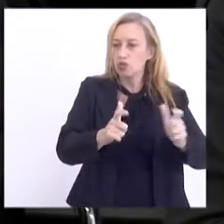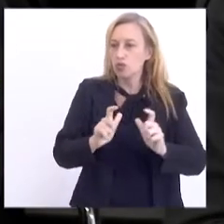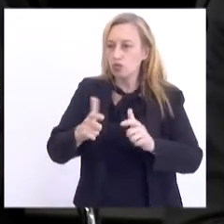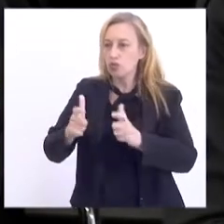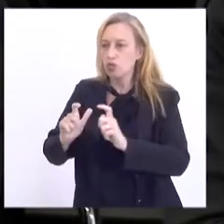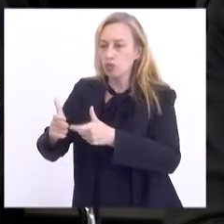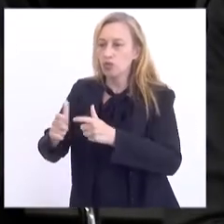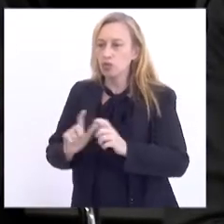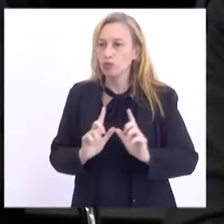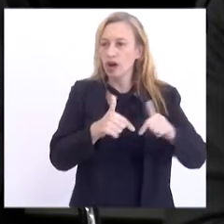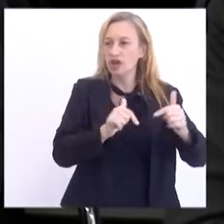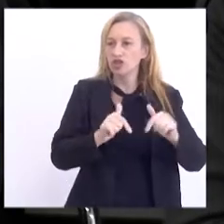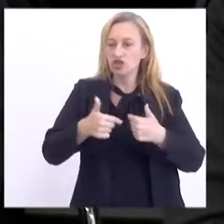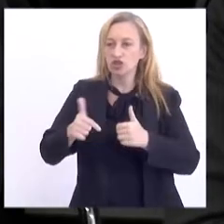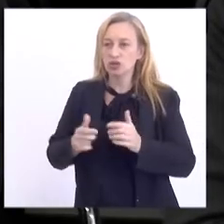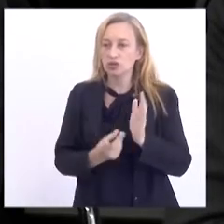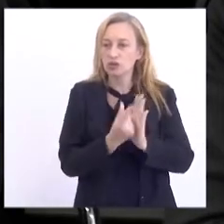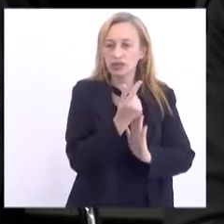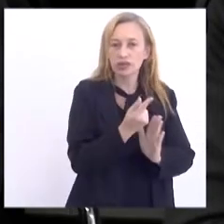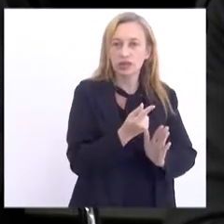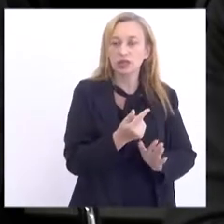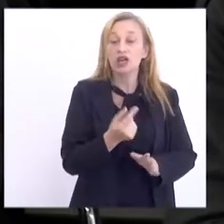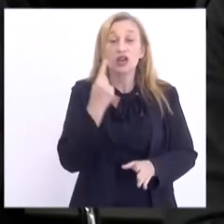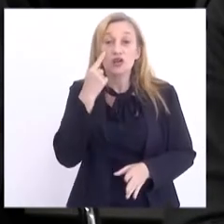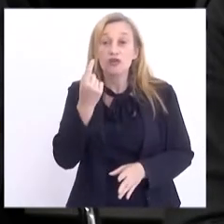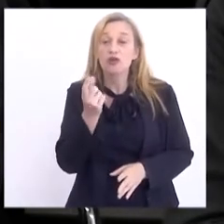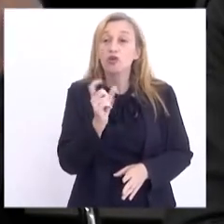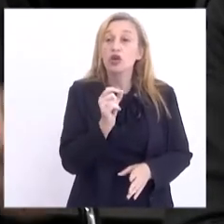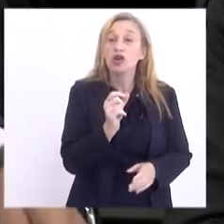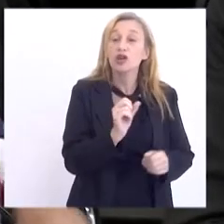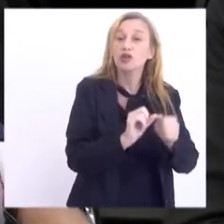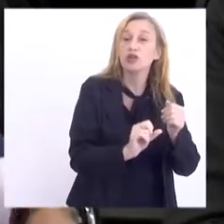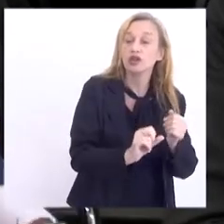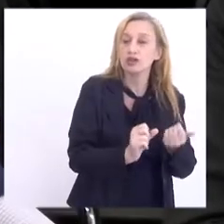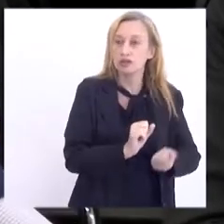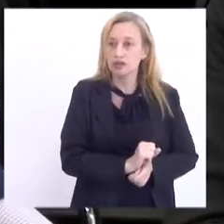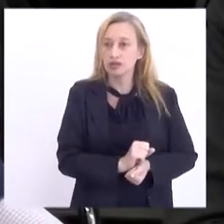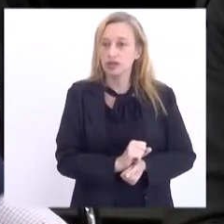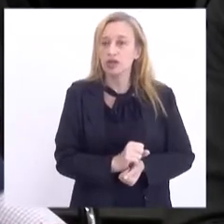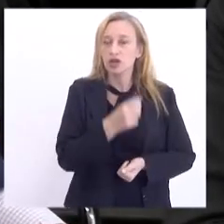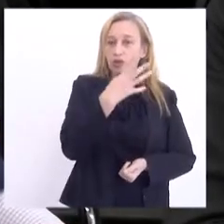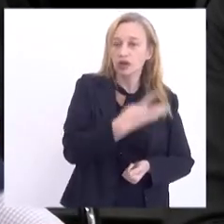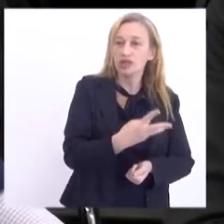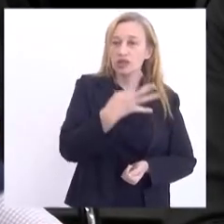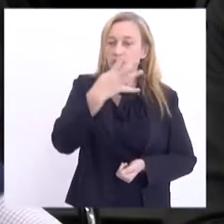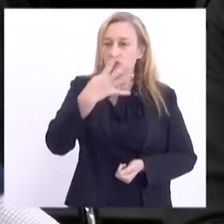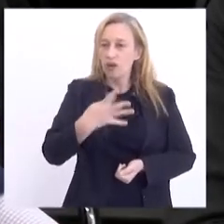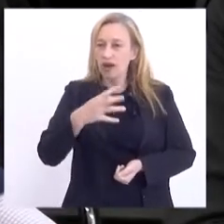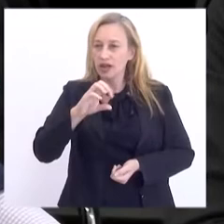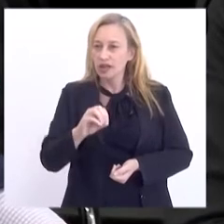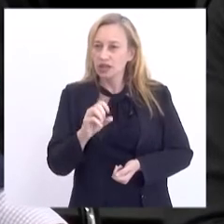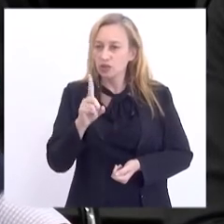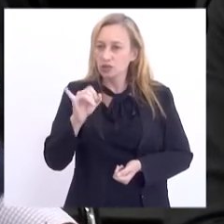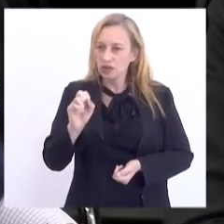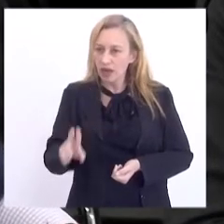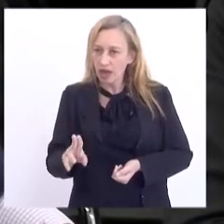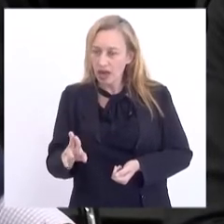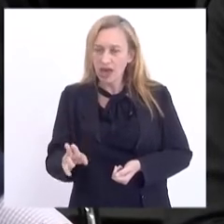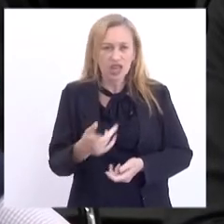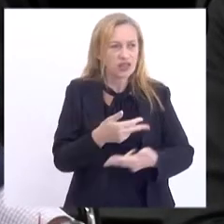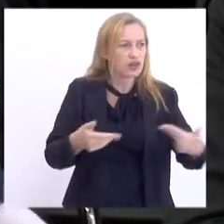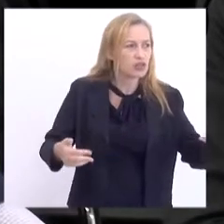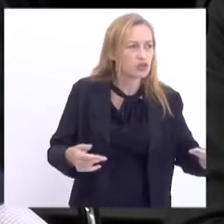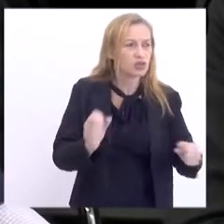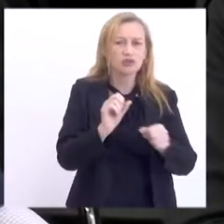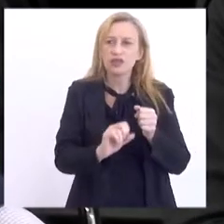as 10 mil linhas e ver o seguinte o que que eu apliquei por exemplo os 440 do dia tem muita